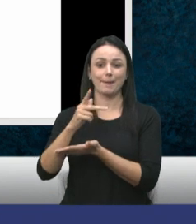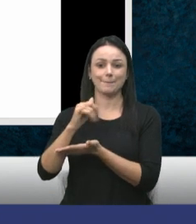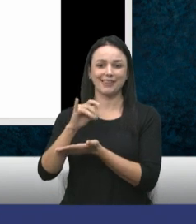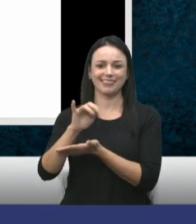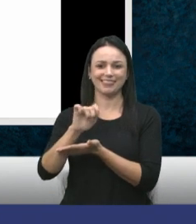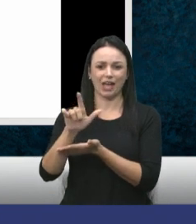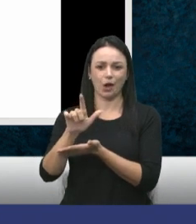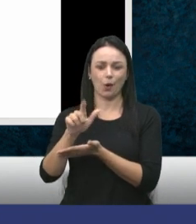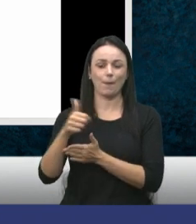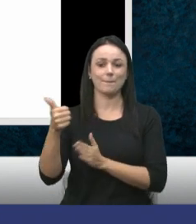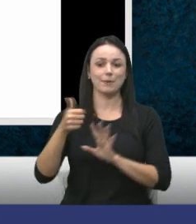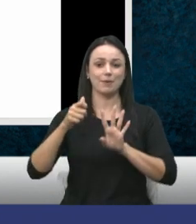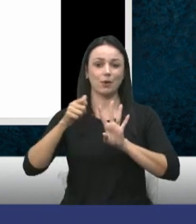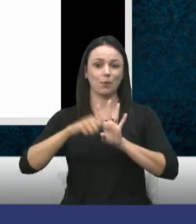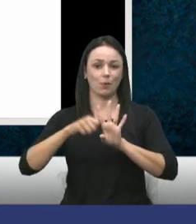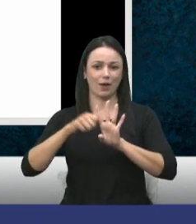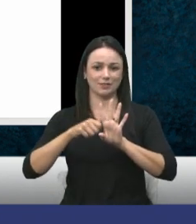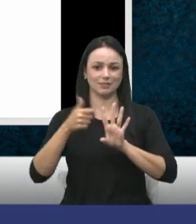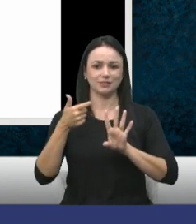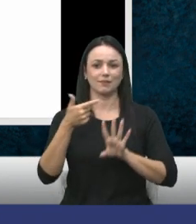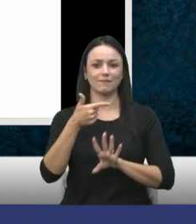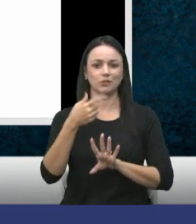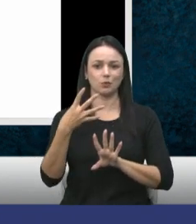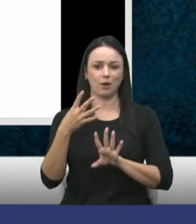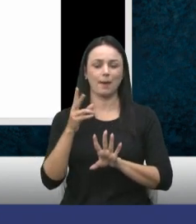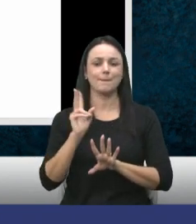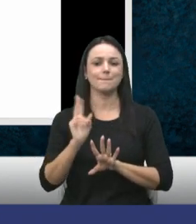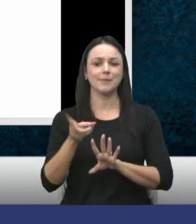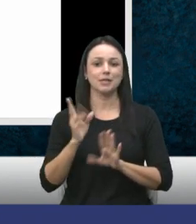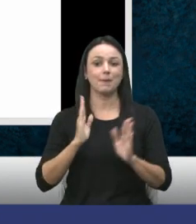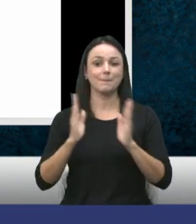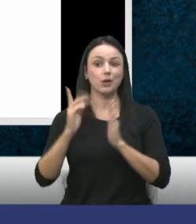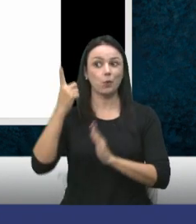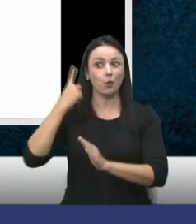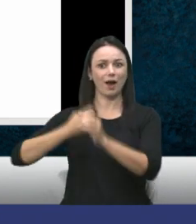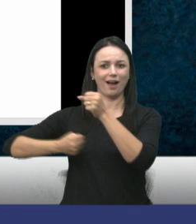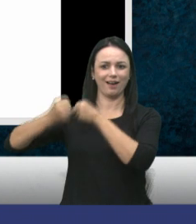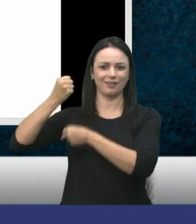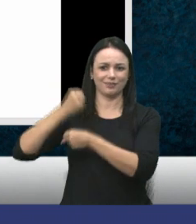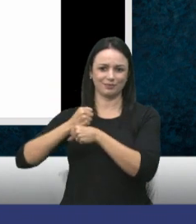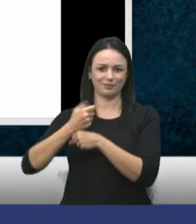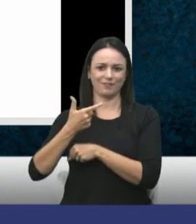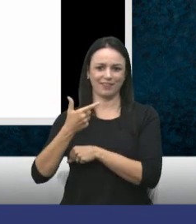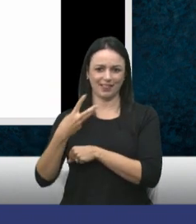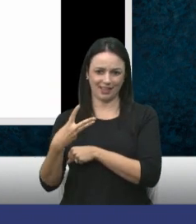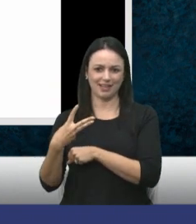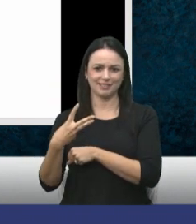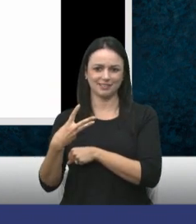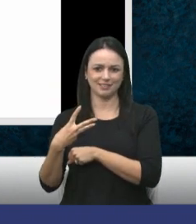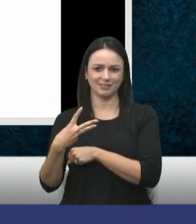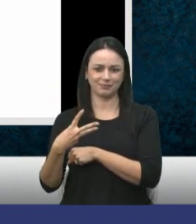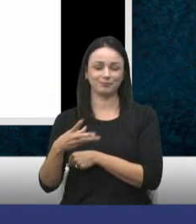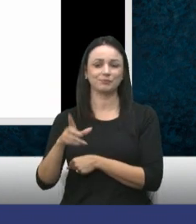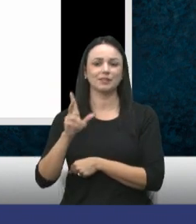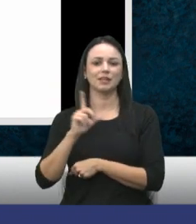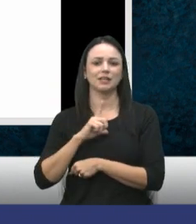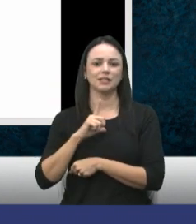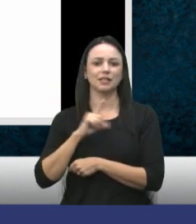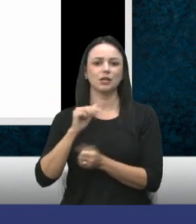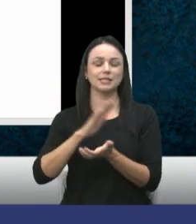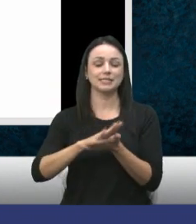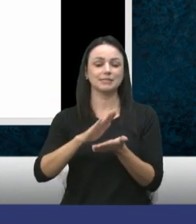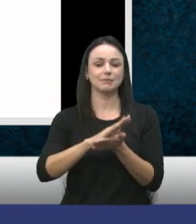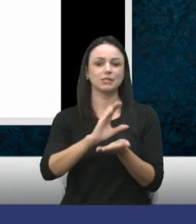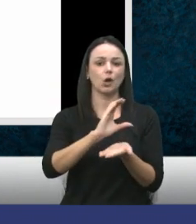primeiro quadrimestre de 2024 em relação ao mesmo período de 2023, temos que, nas despesas